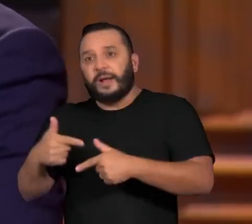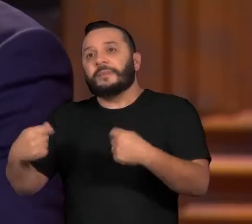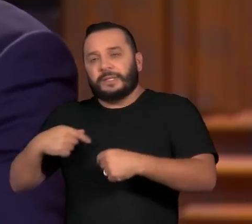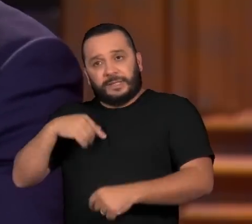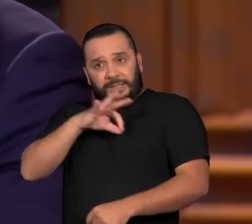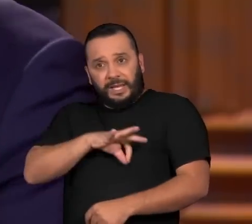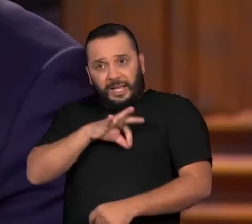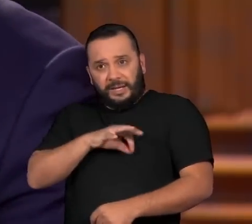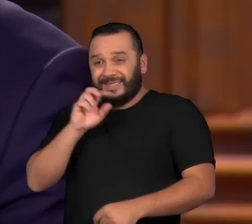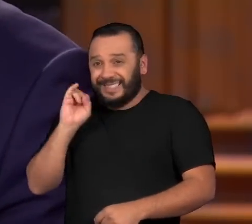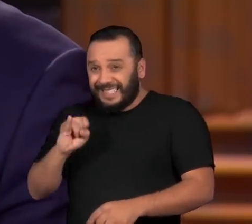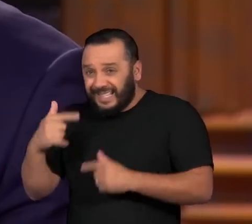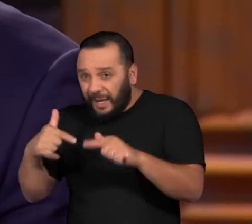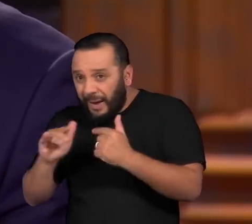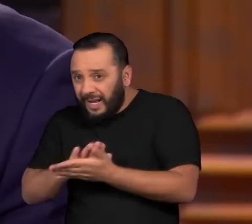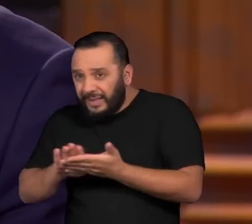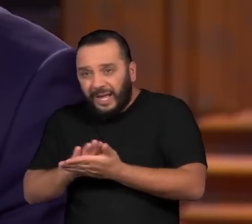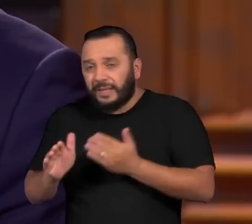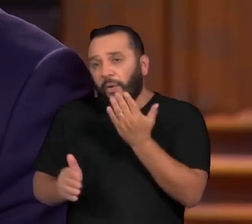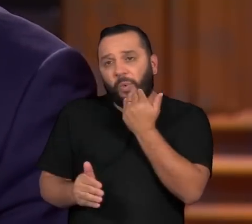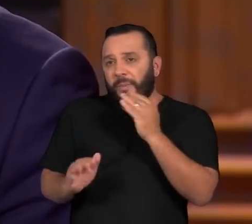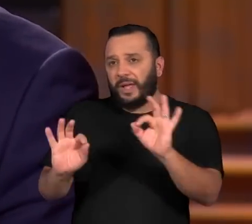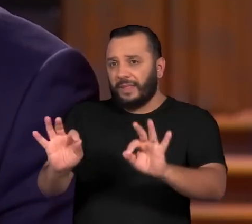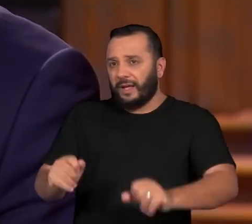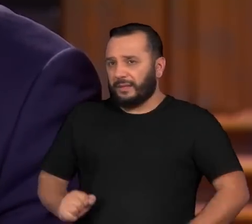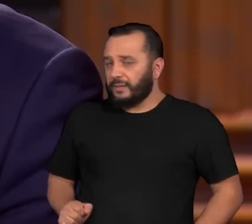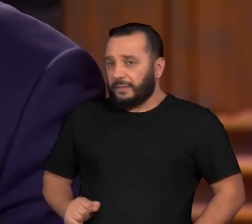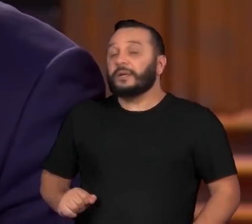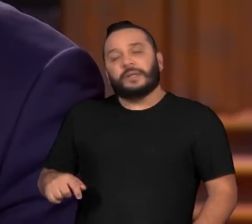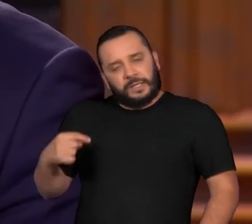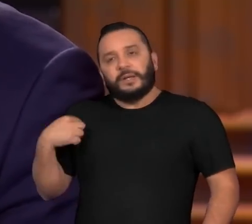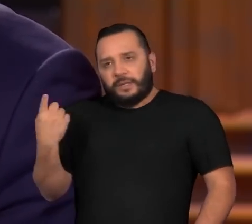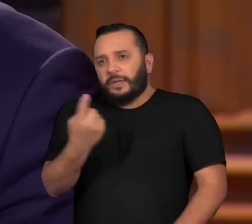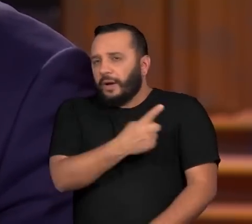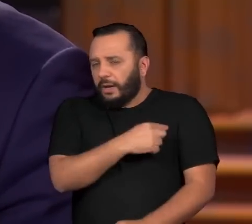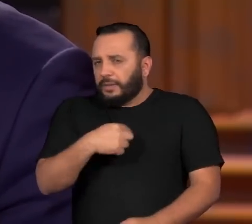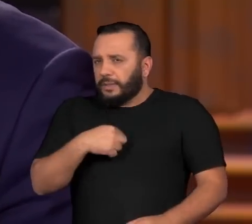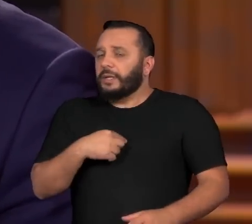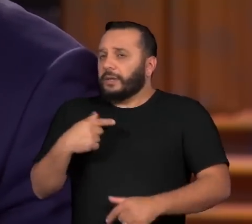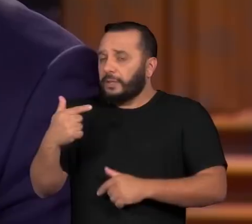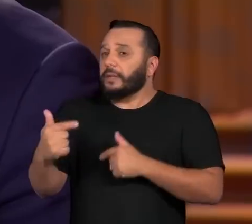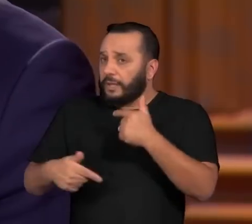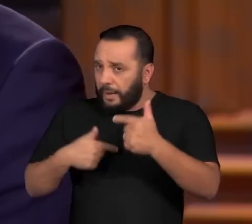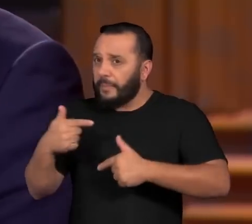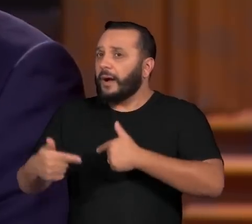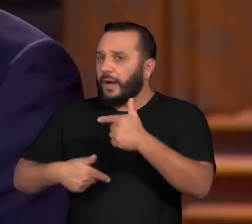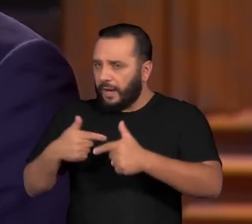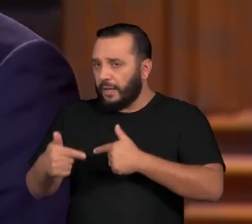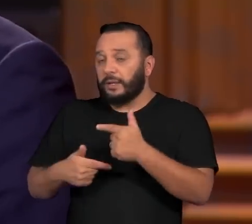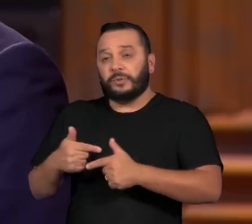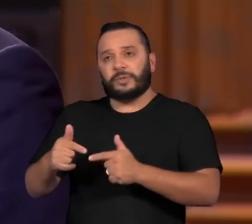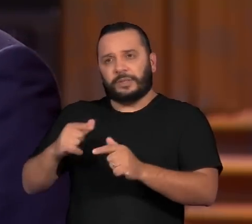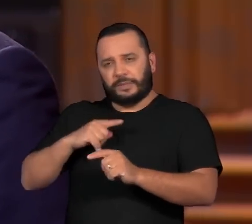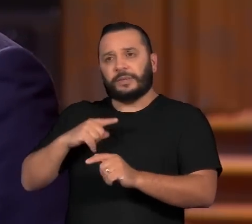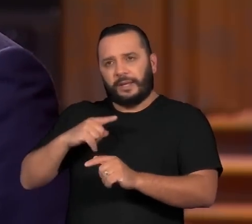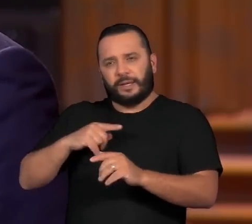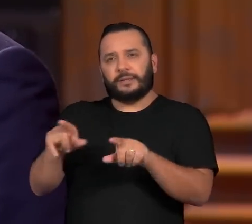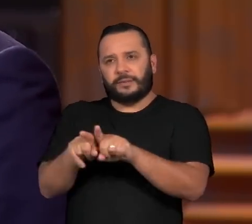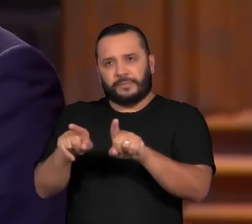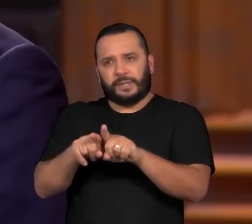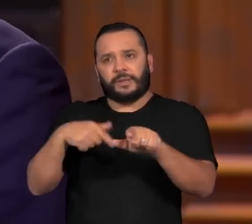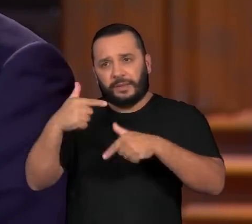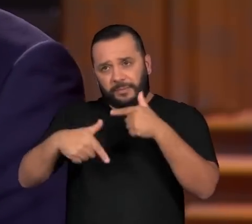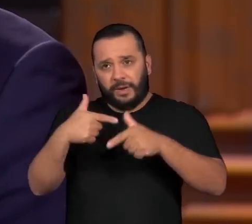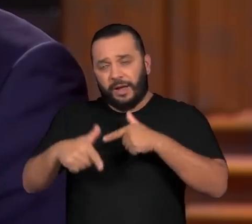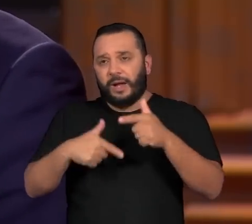comer. Então, quer dizer, a gente faz por fazer, mas no meu caso ainda tem uma obra de evangelização por